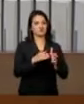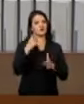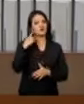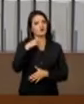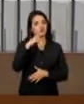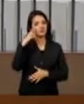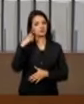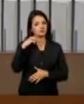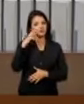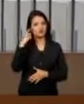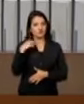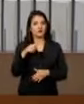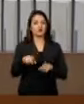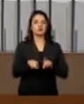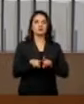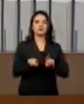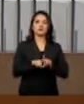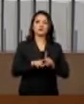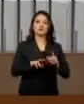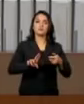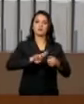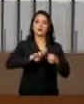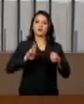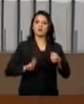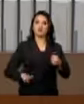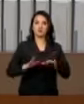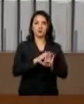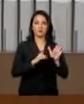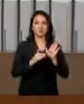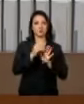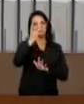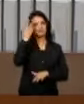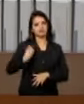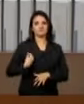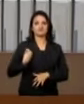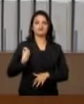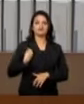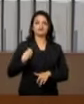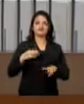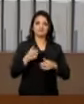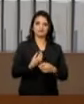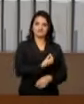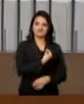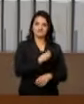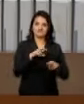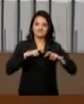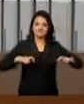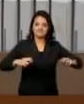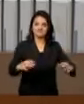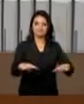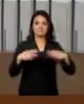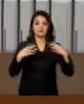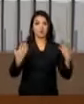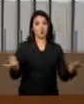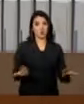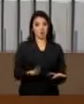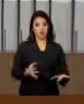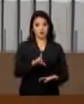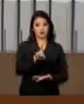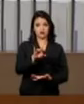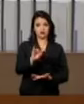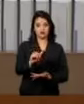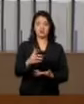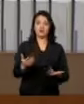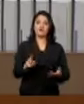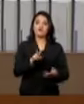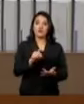senhor advogado-geral da União, todos os presentes. Na data de hoje, iniciaremos